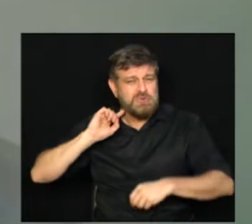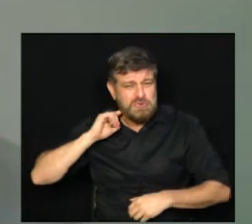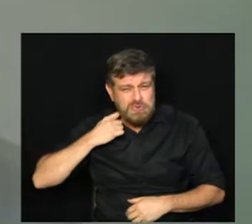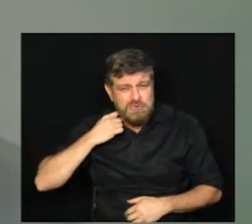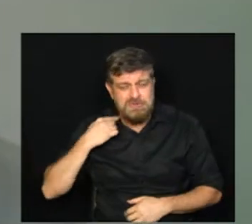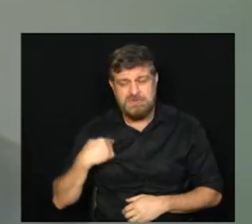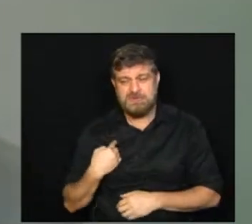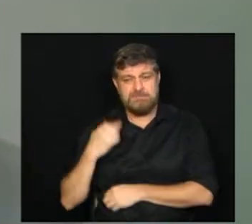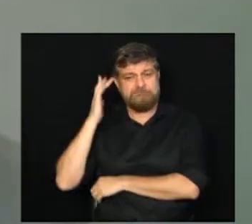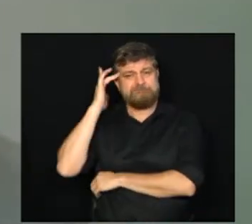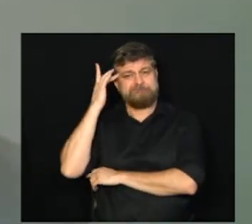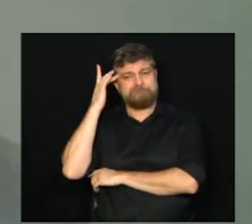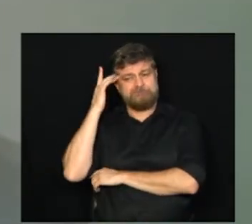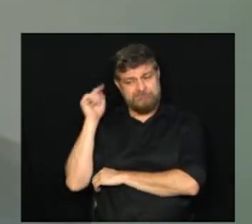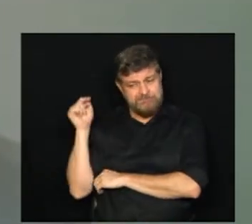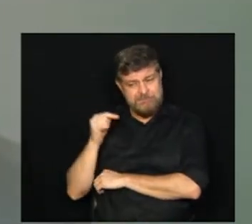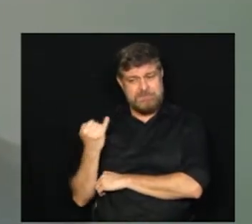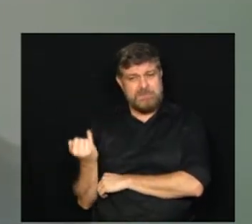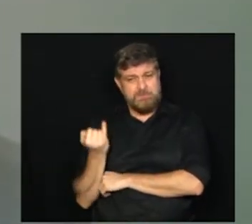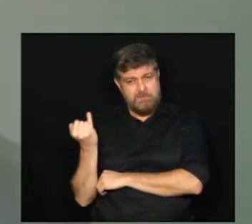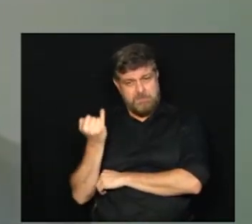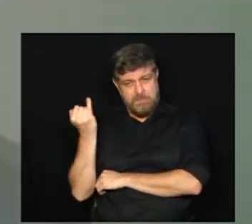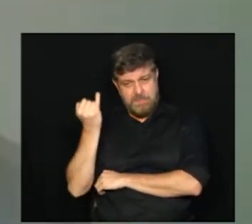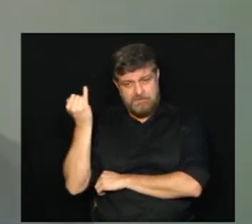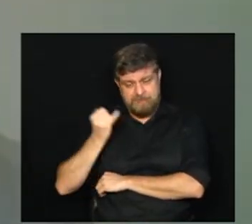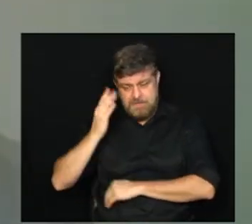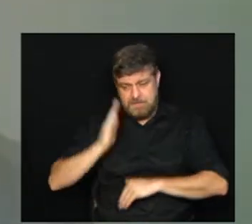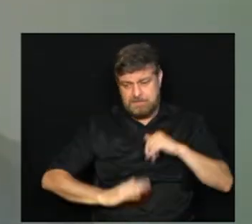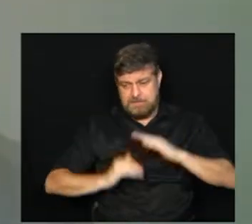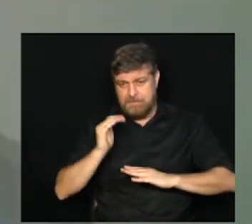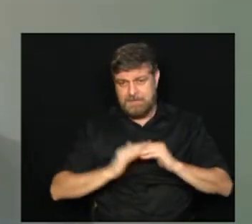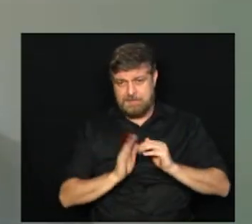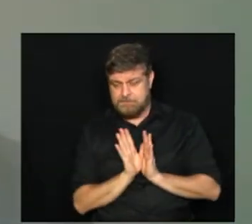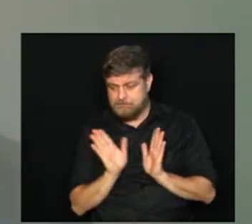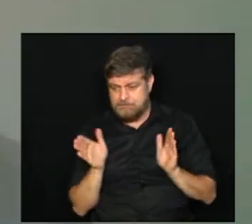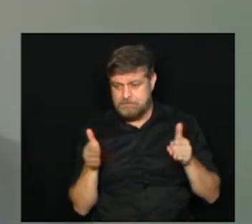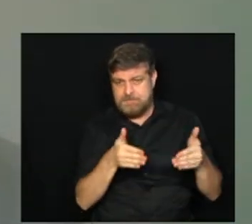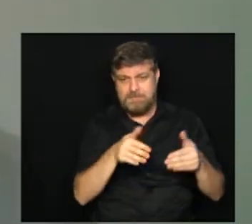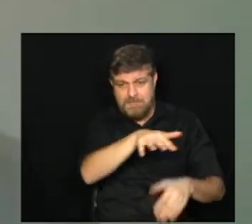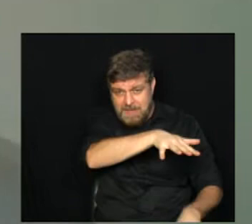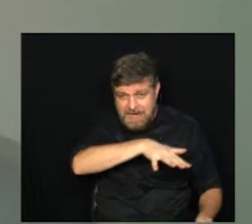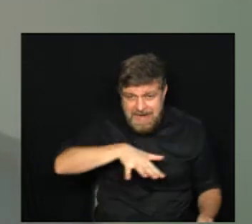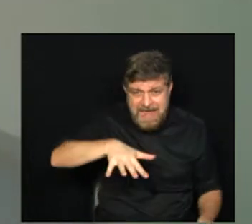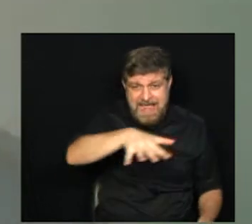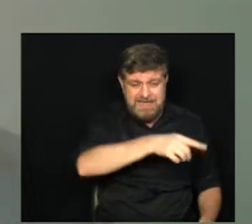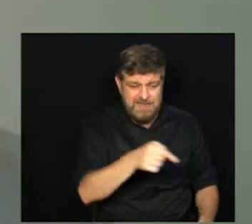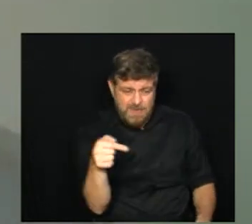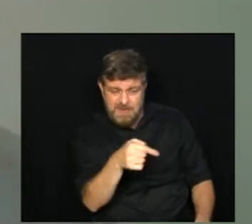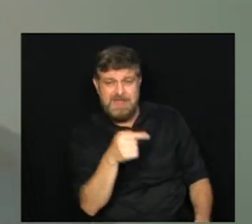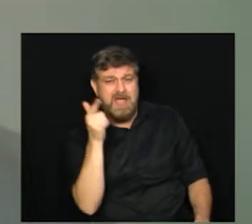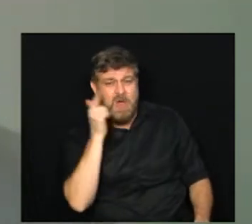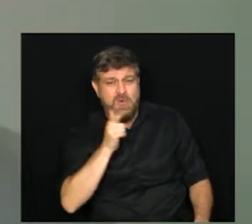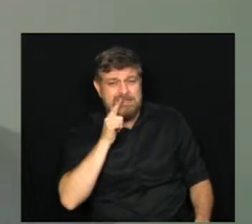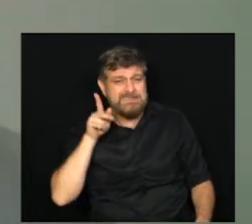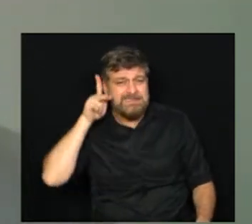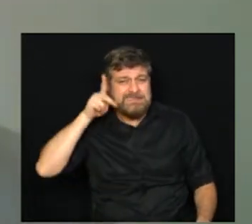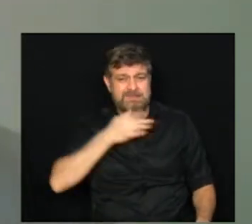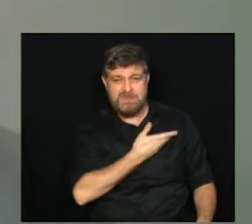achou que era importante a gente ser pragmático e ter uma região onde a gente pudesse aplicar essas